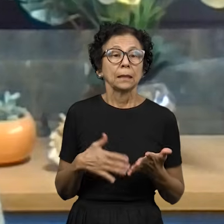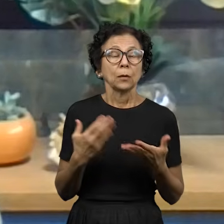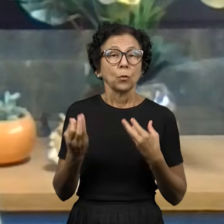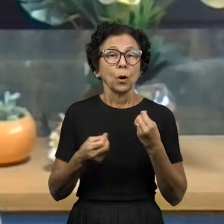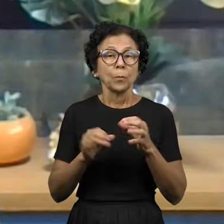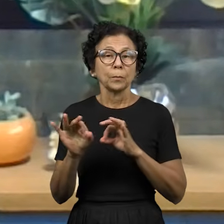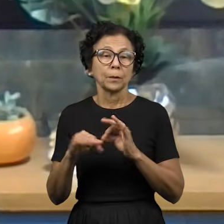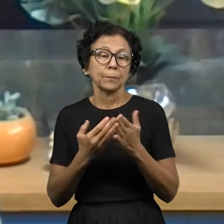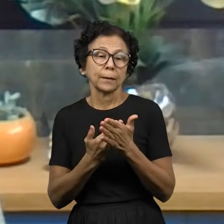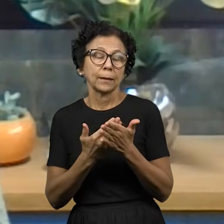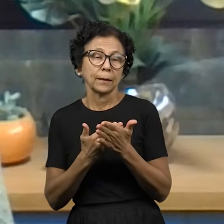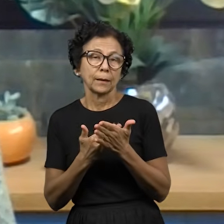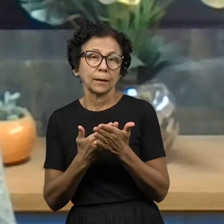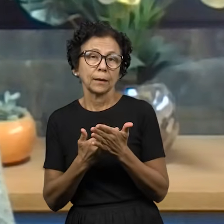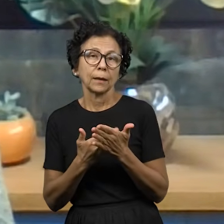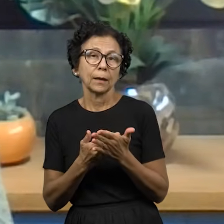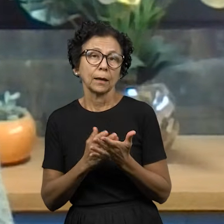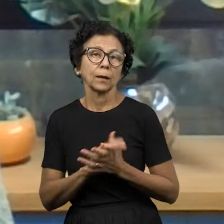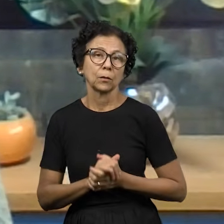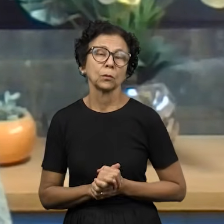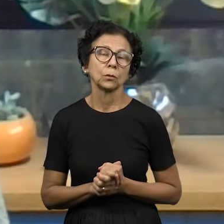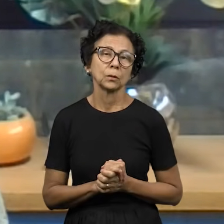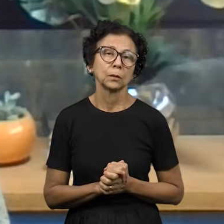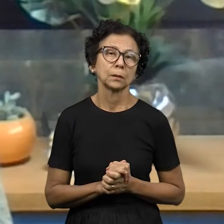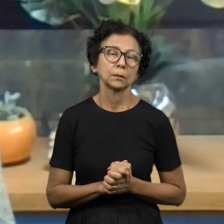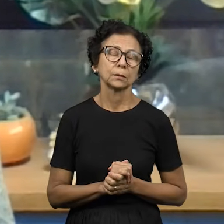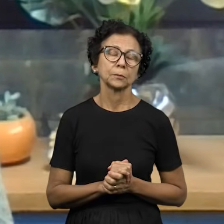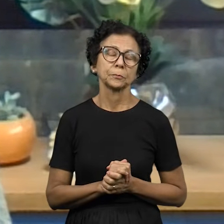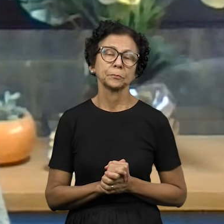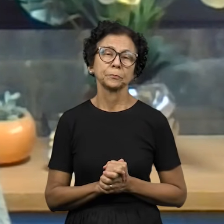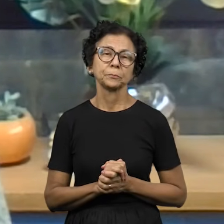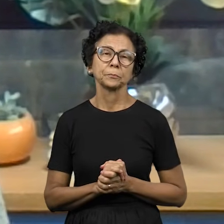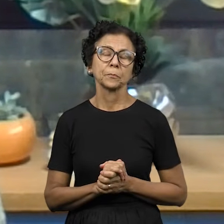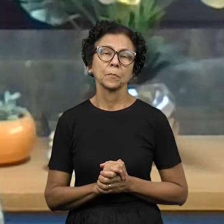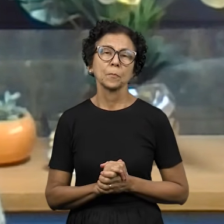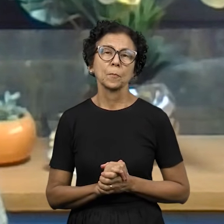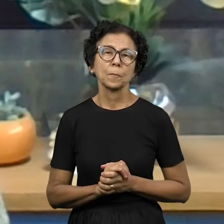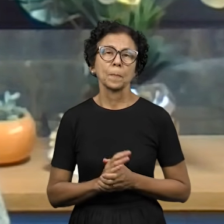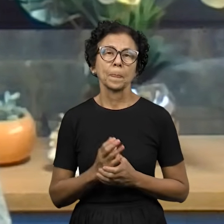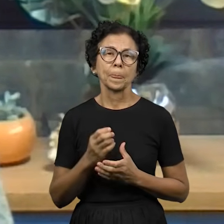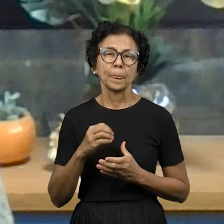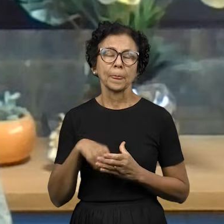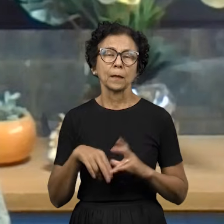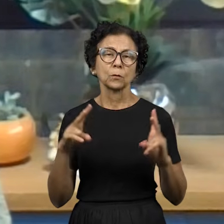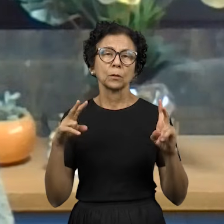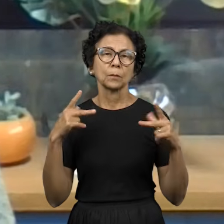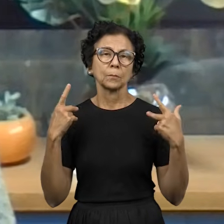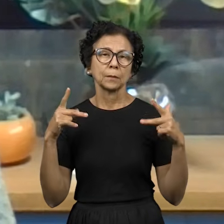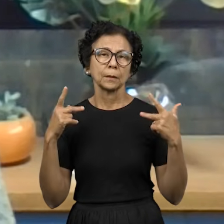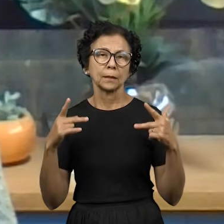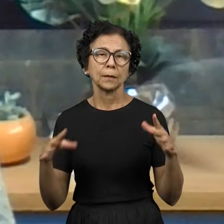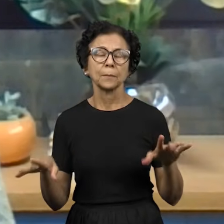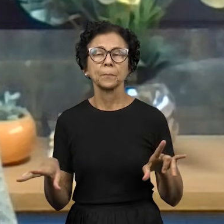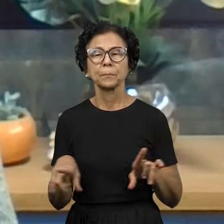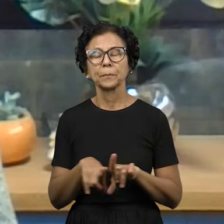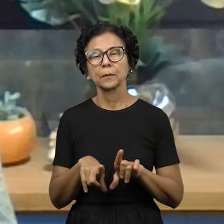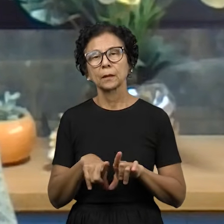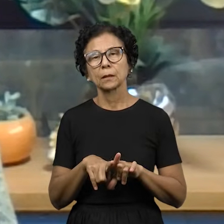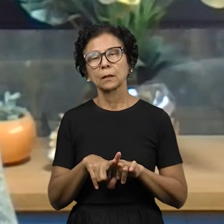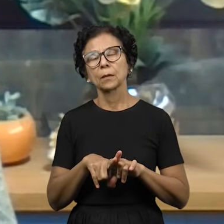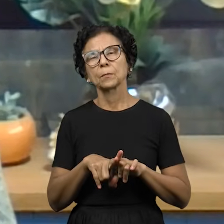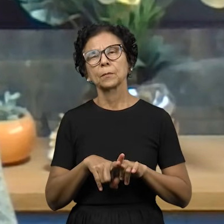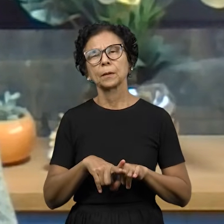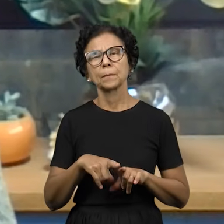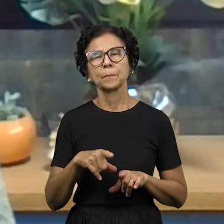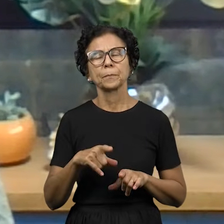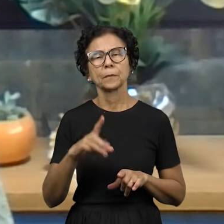enriquecimento daquilo que está sendo pregado, que está sendo ensinado. Pessoas no transtorno do déficit de atenção e